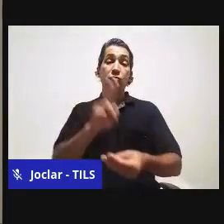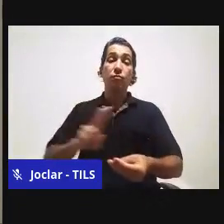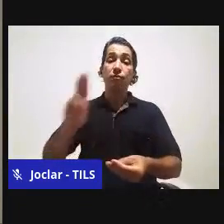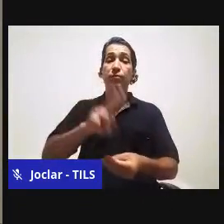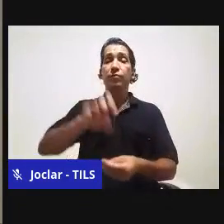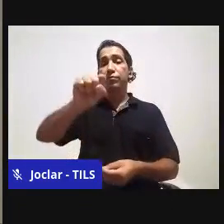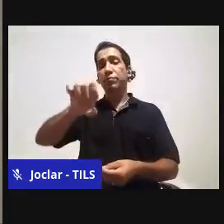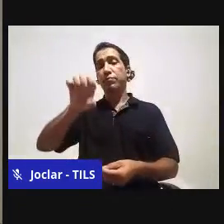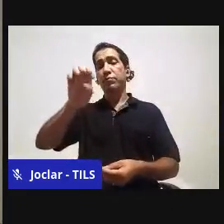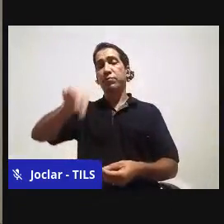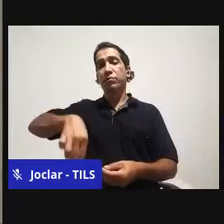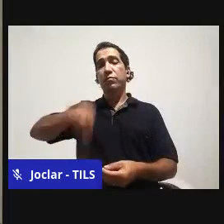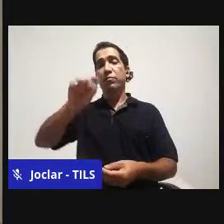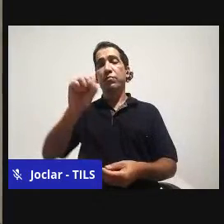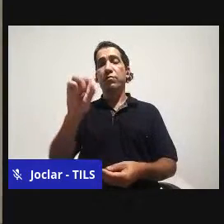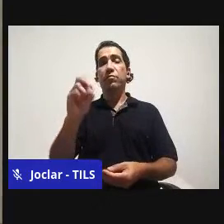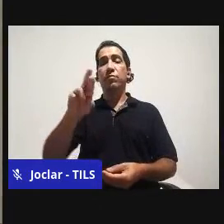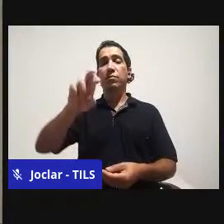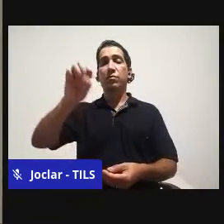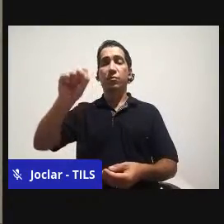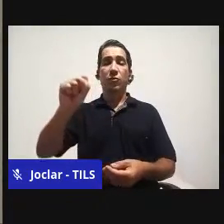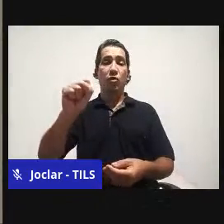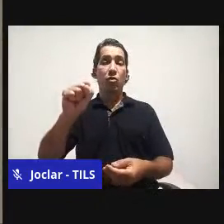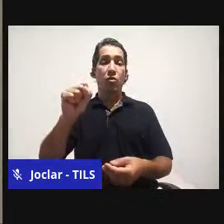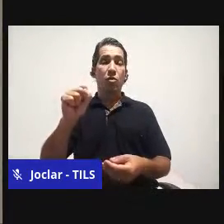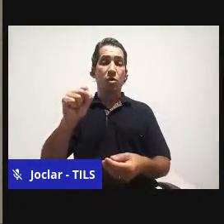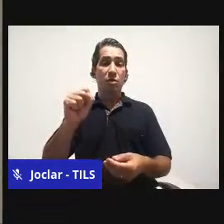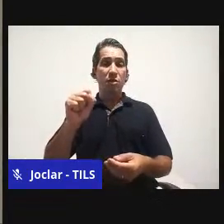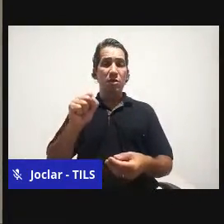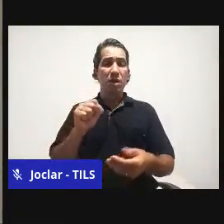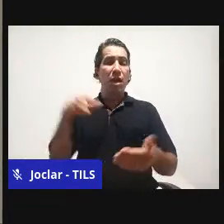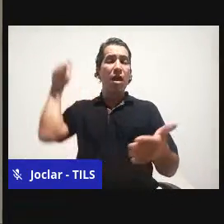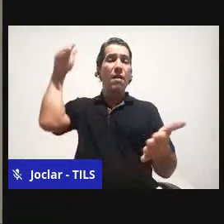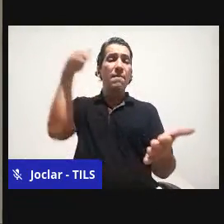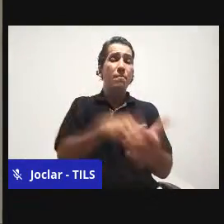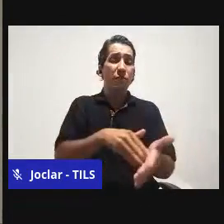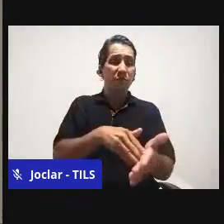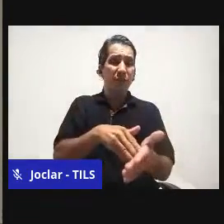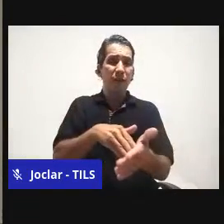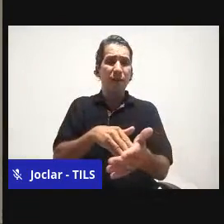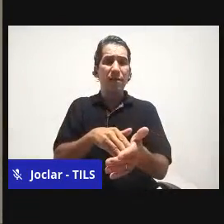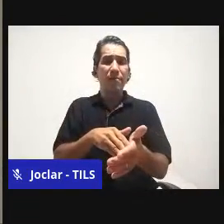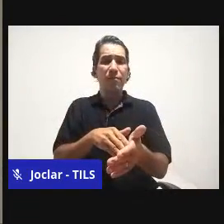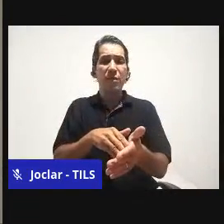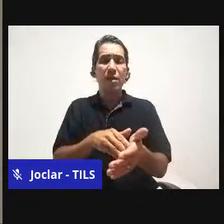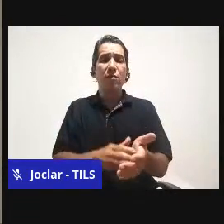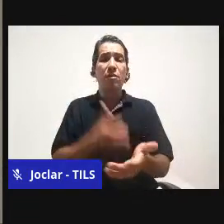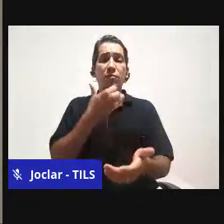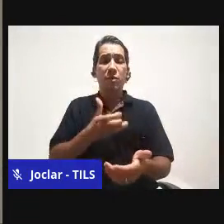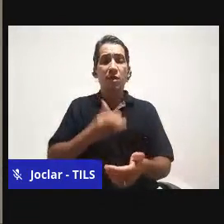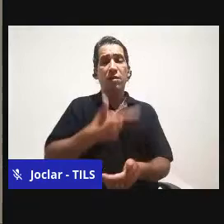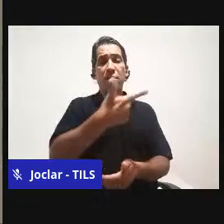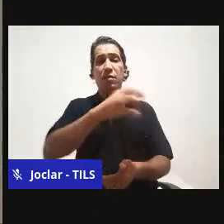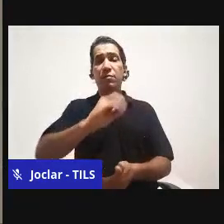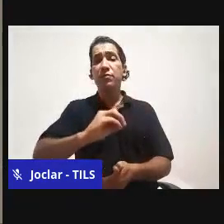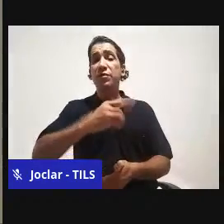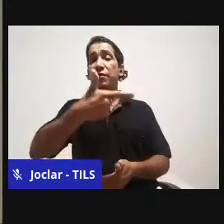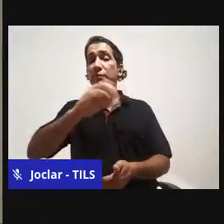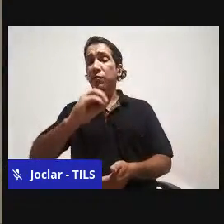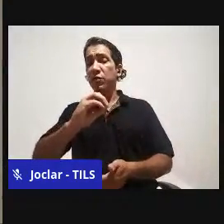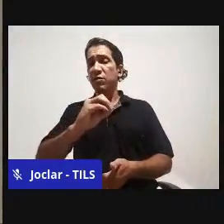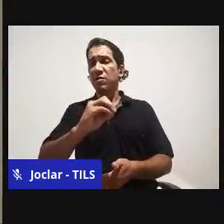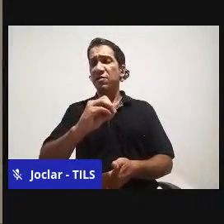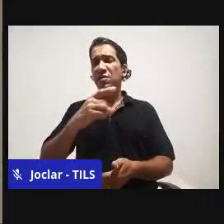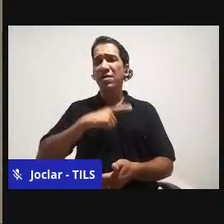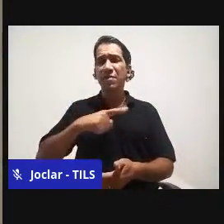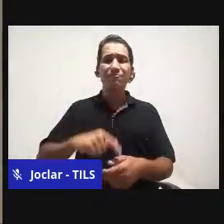final desse ano, o mundo vai ter 80 bilhões de sensores já instalados. Então, nós vamos ter sensores